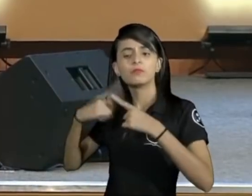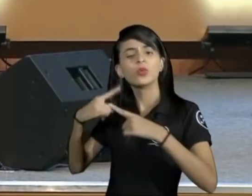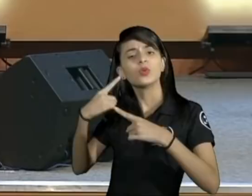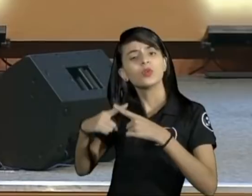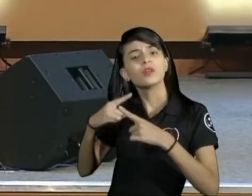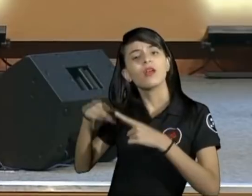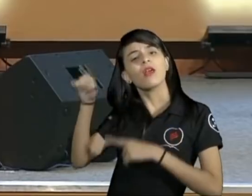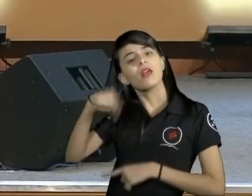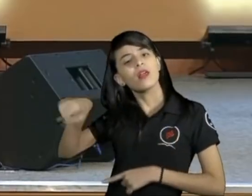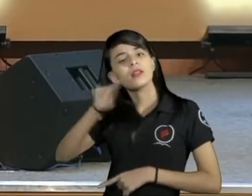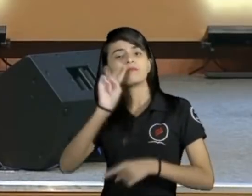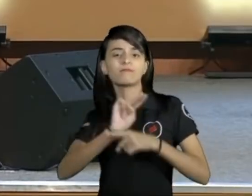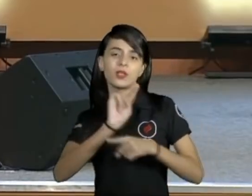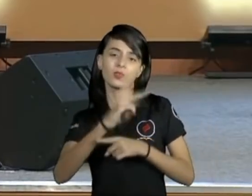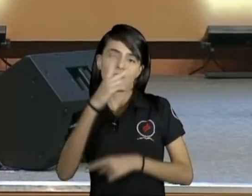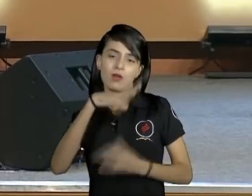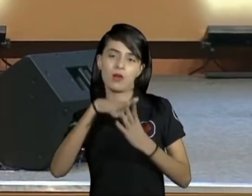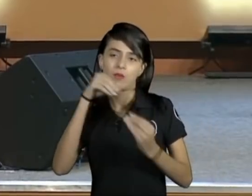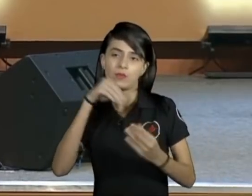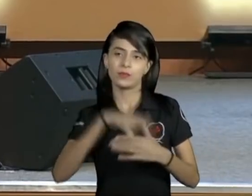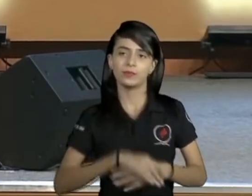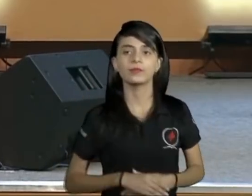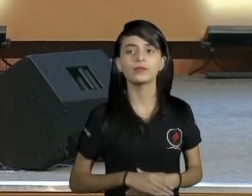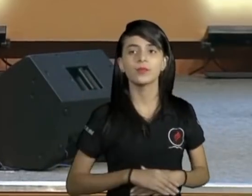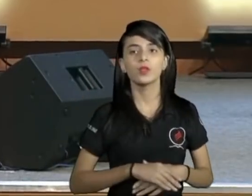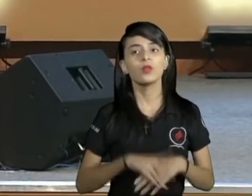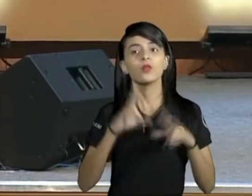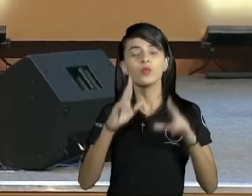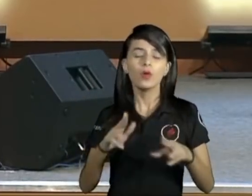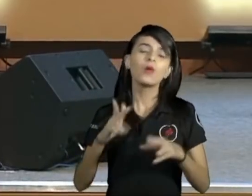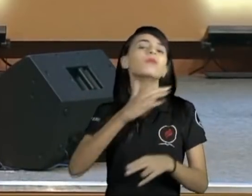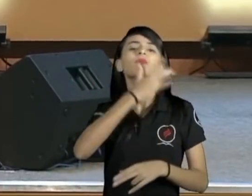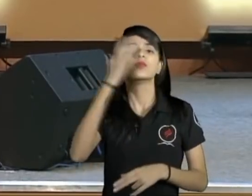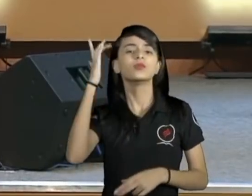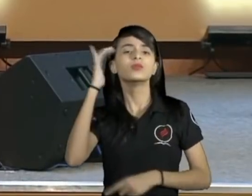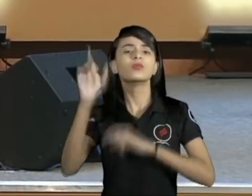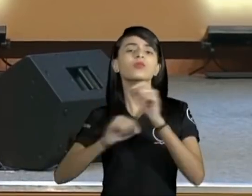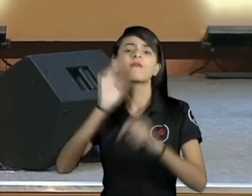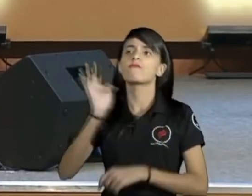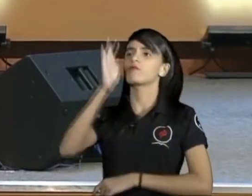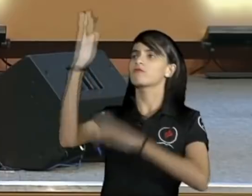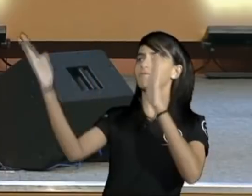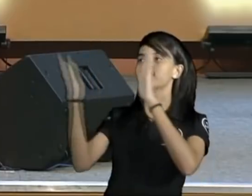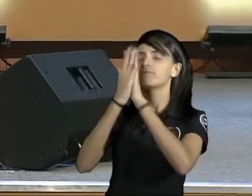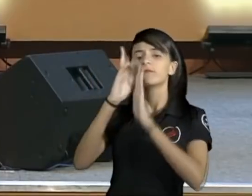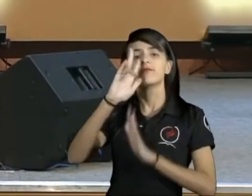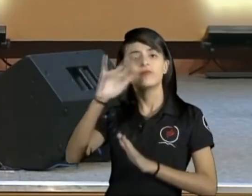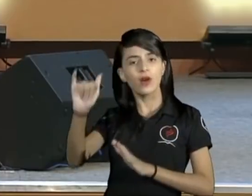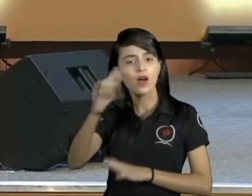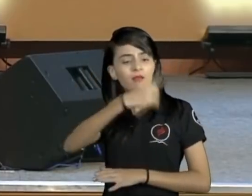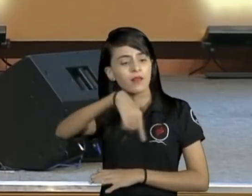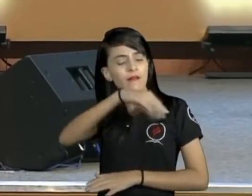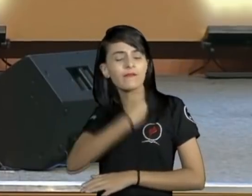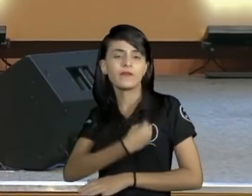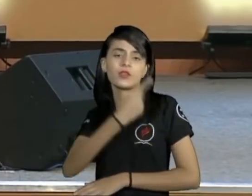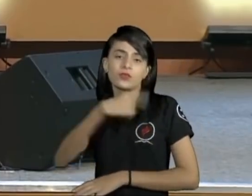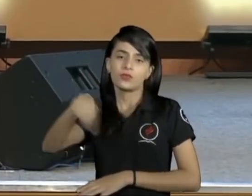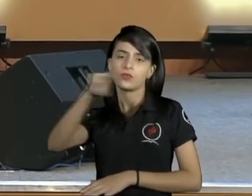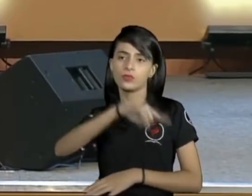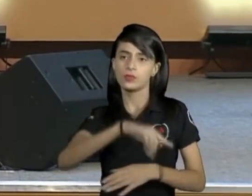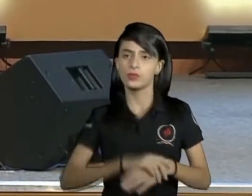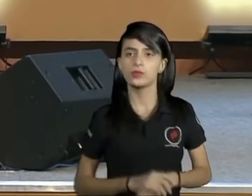velam por vossas almas como aqueles que hão de dar conta delas é